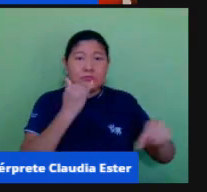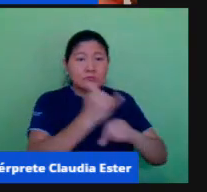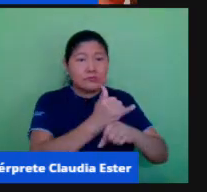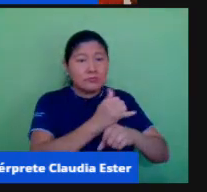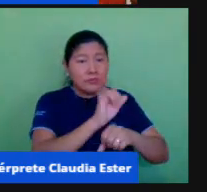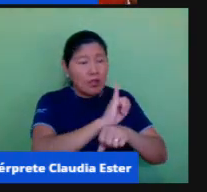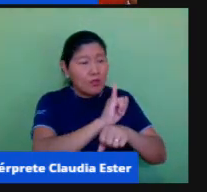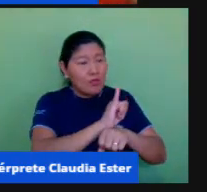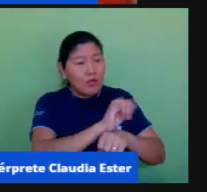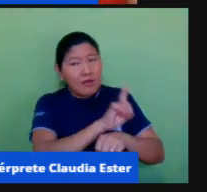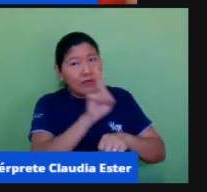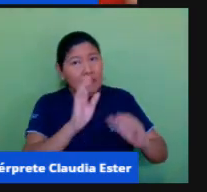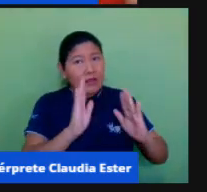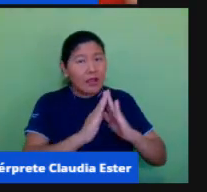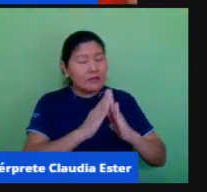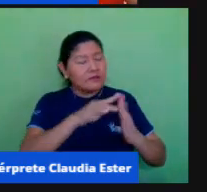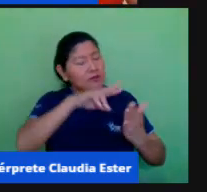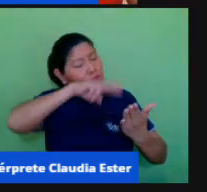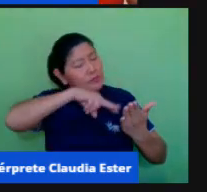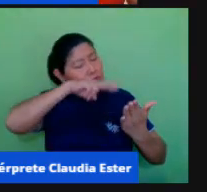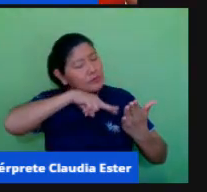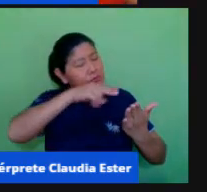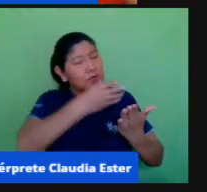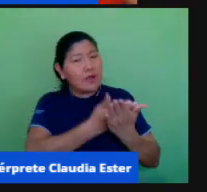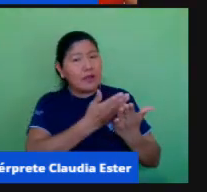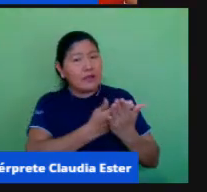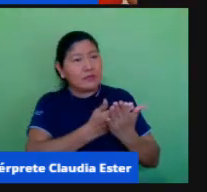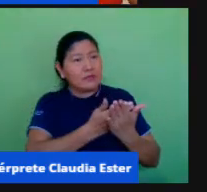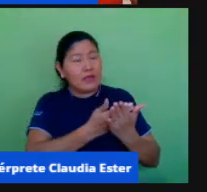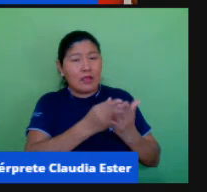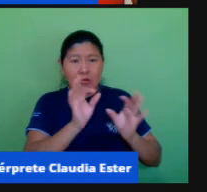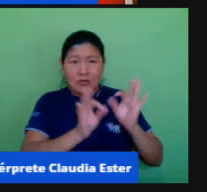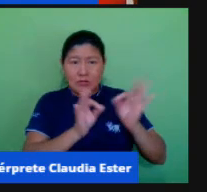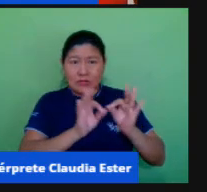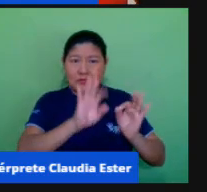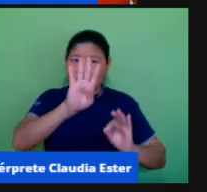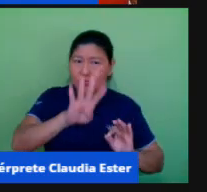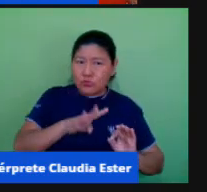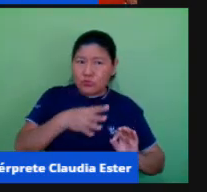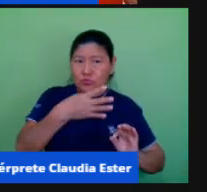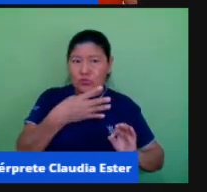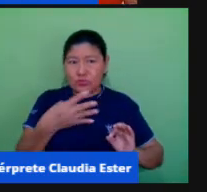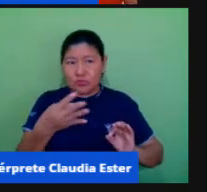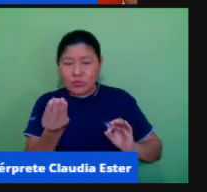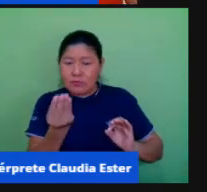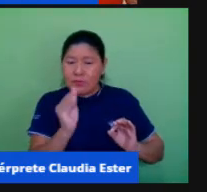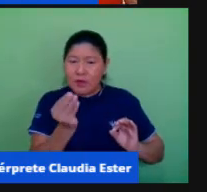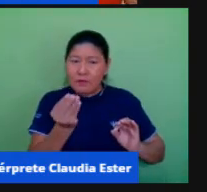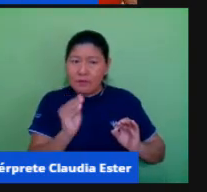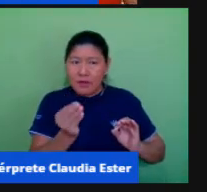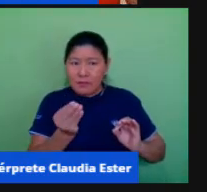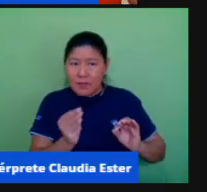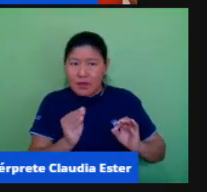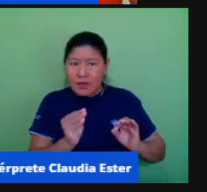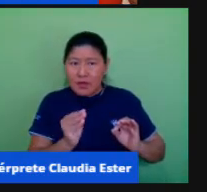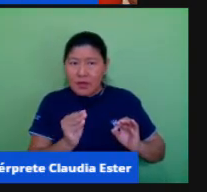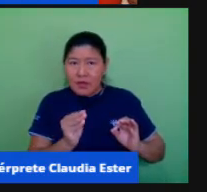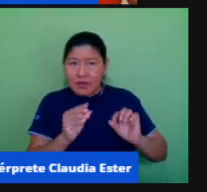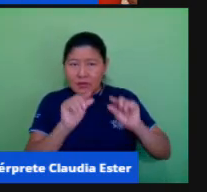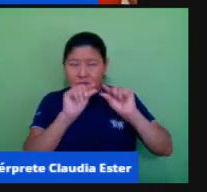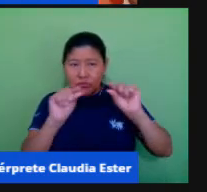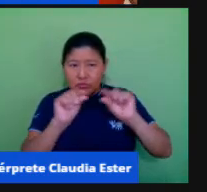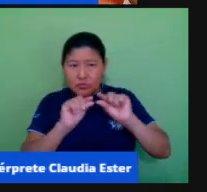casa. E fiz um planejamento e um cronograma para que eles pudessem assistir e fiz todas